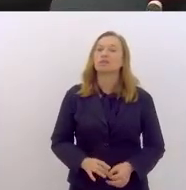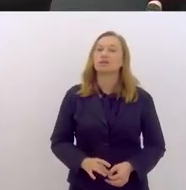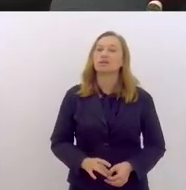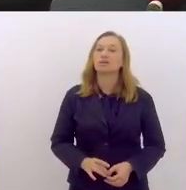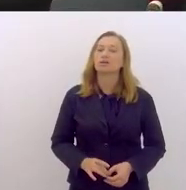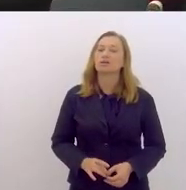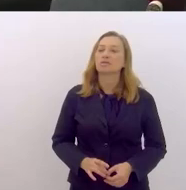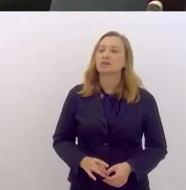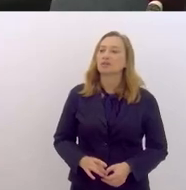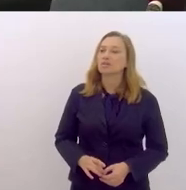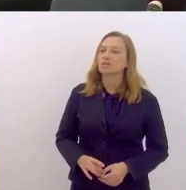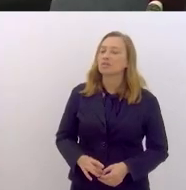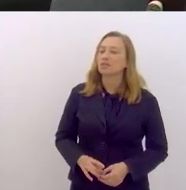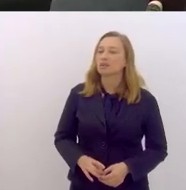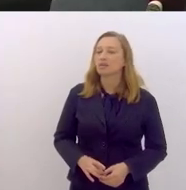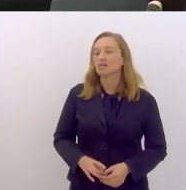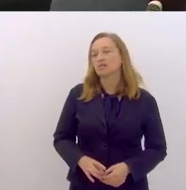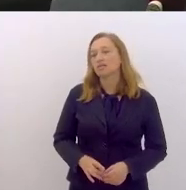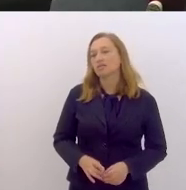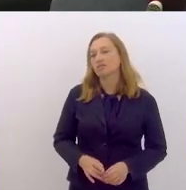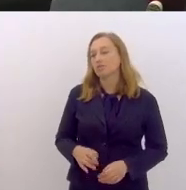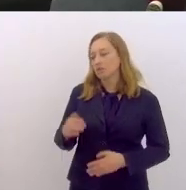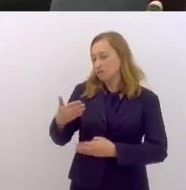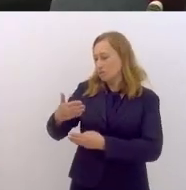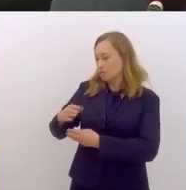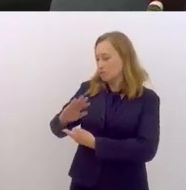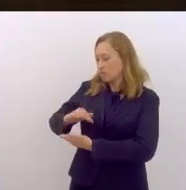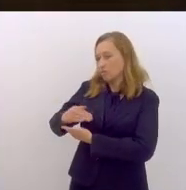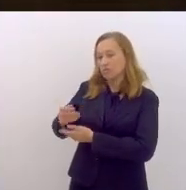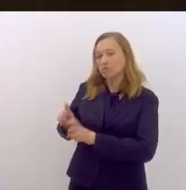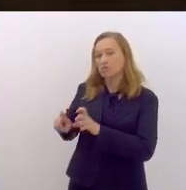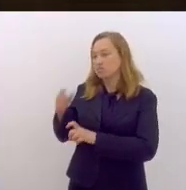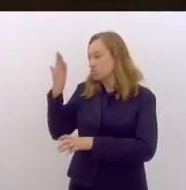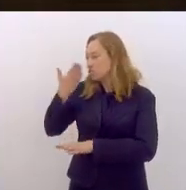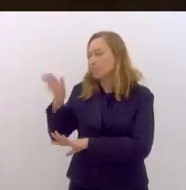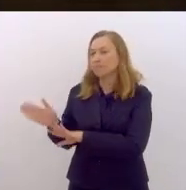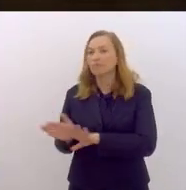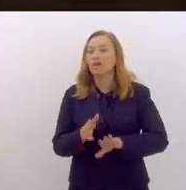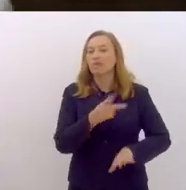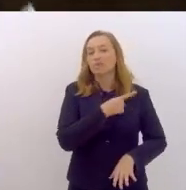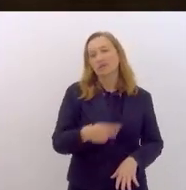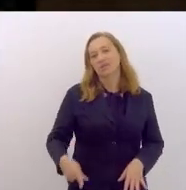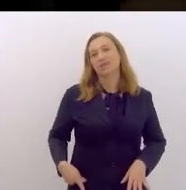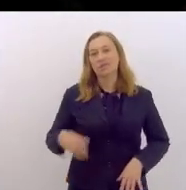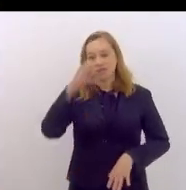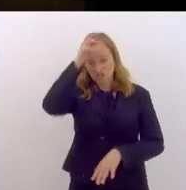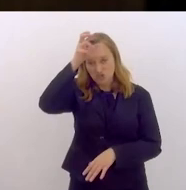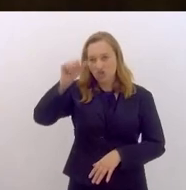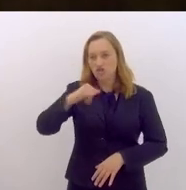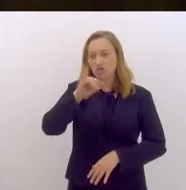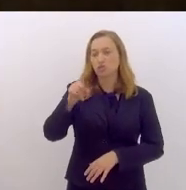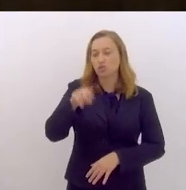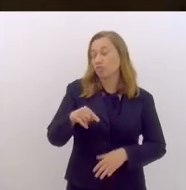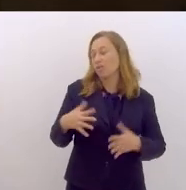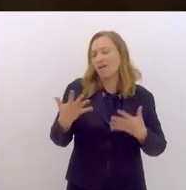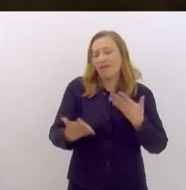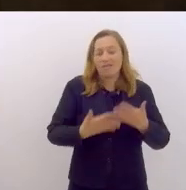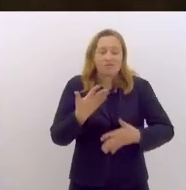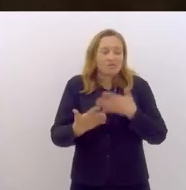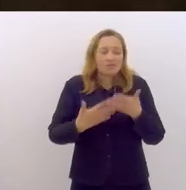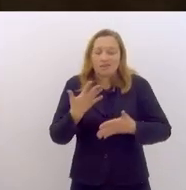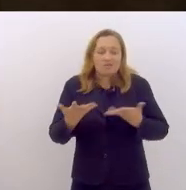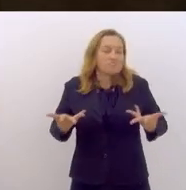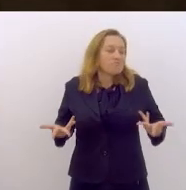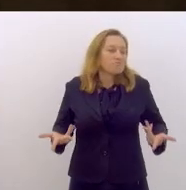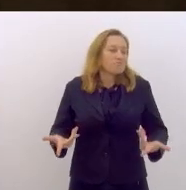muito baixa, os computadores ficam na frente, a gente nem vê. Presidenta Tia Ju, mais uma vez, é uma alegria